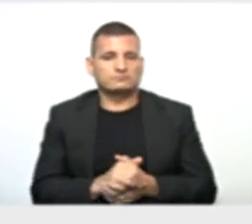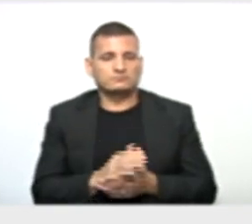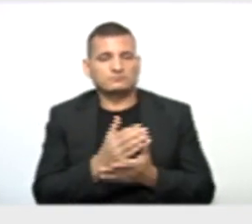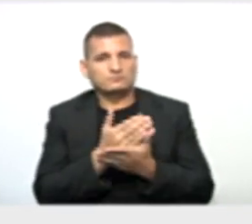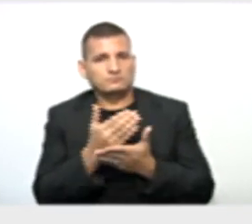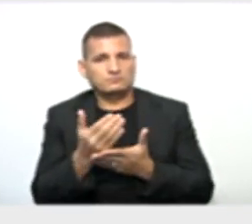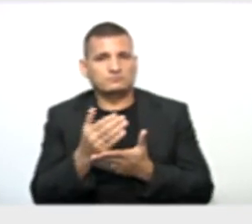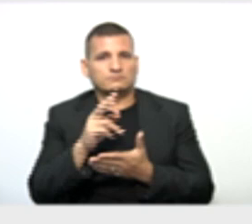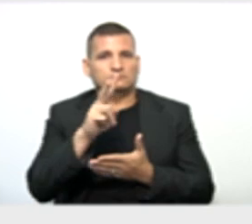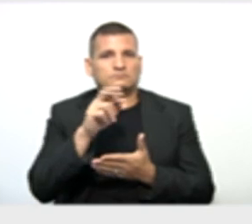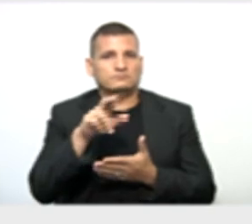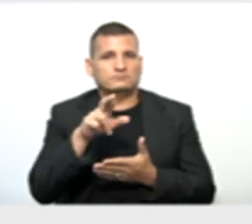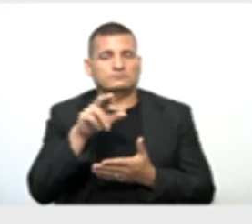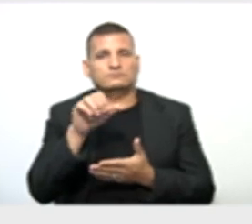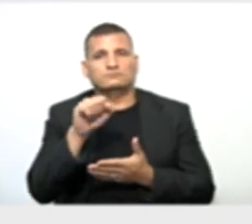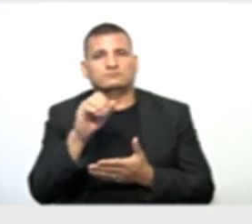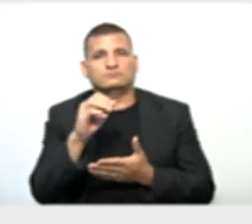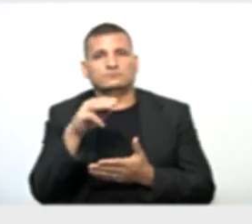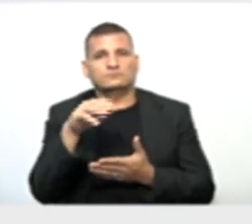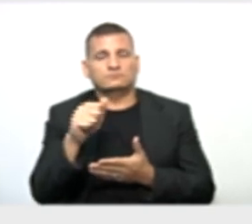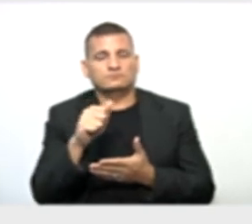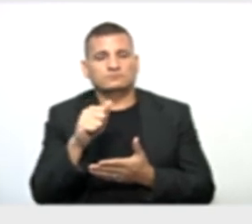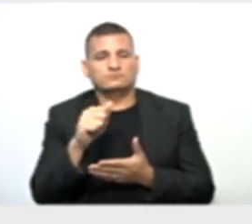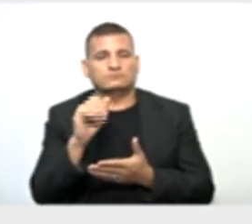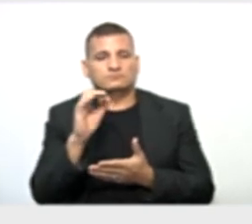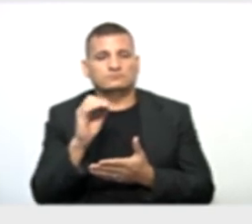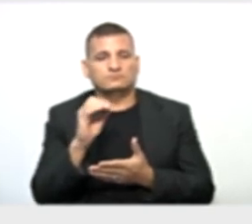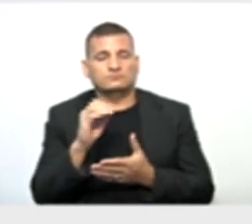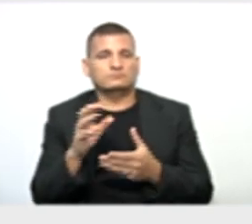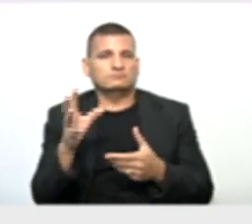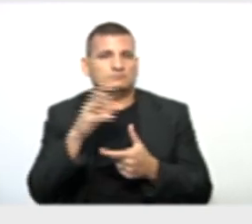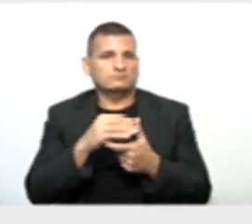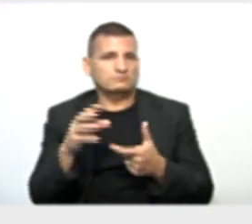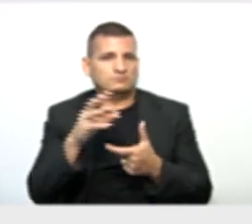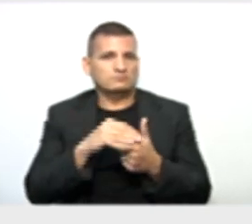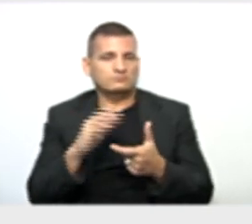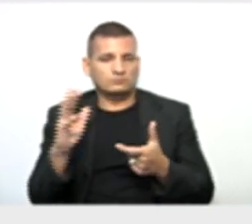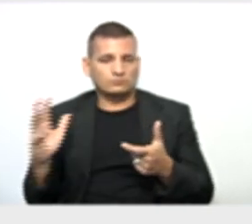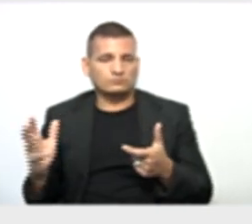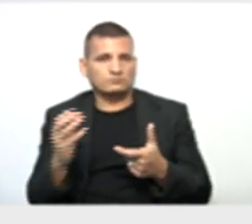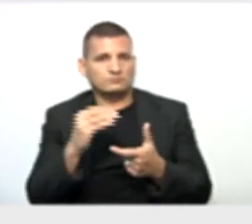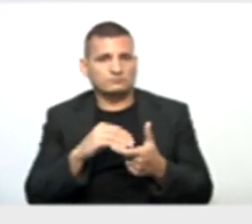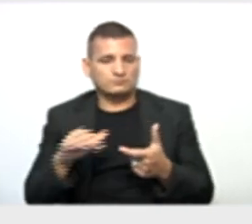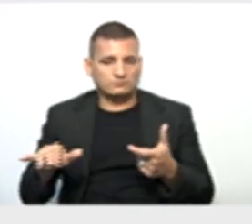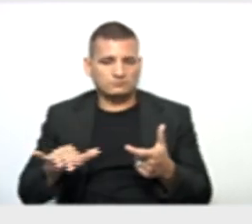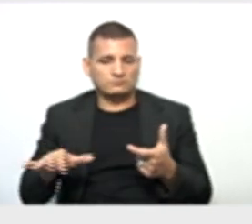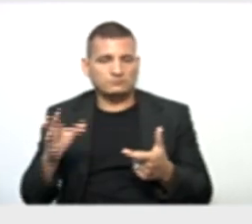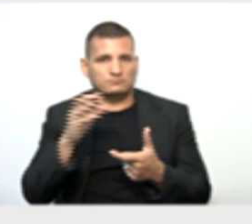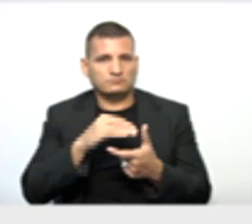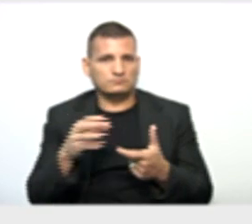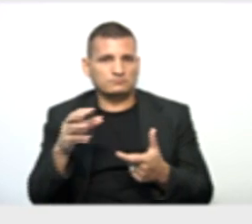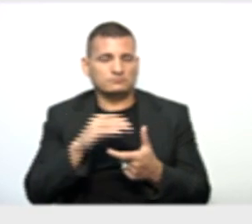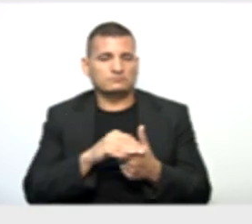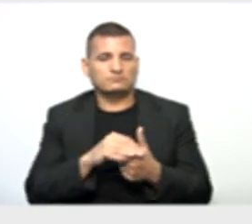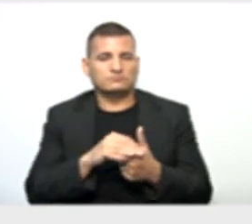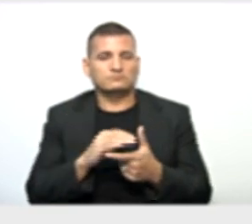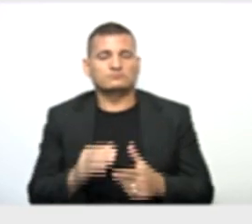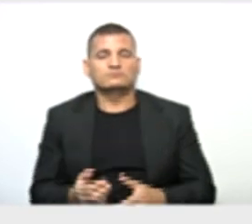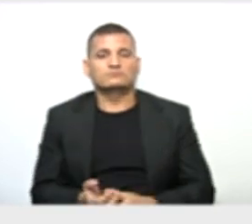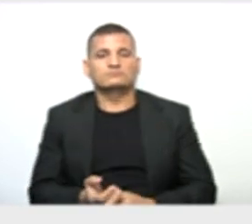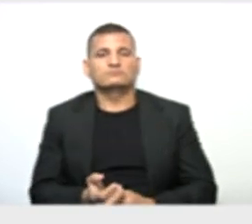uma variável soma com 0, onde eu vou acumular todos esses números que o usuário vai digitar do teclado. E vou colocar